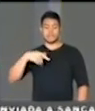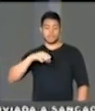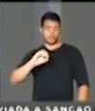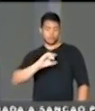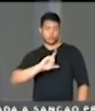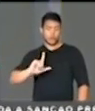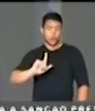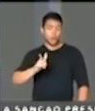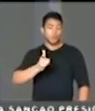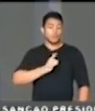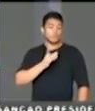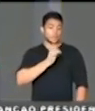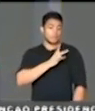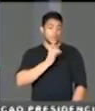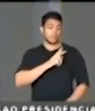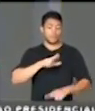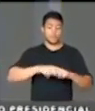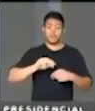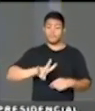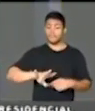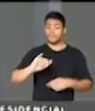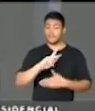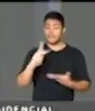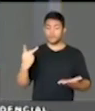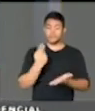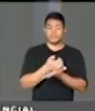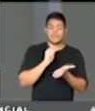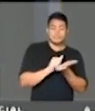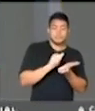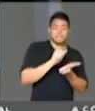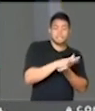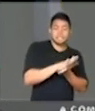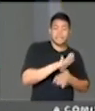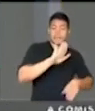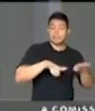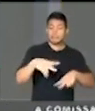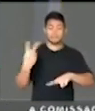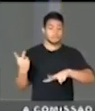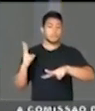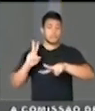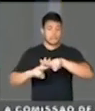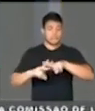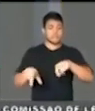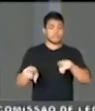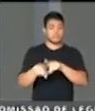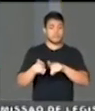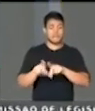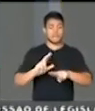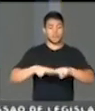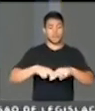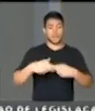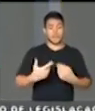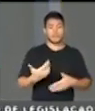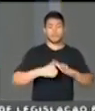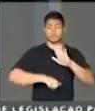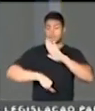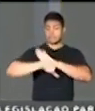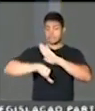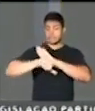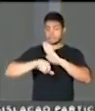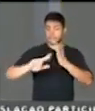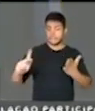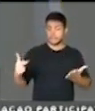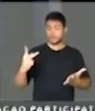serão enquadrados nela, demitidos e até aprisionados por crimes cometidos no